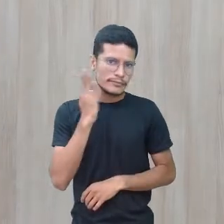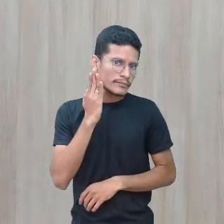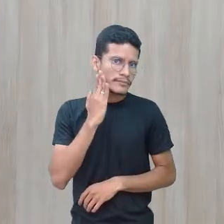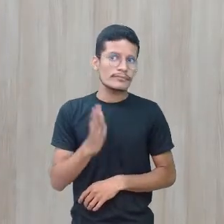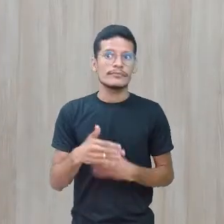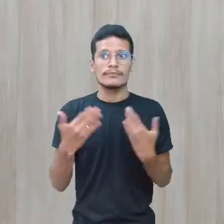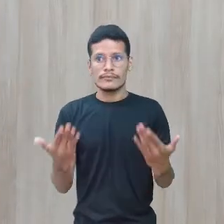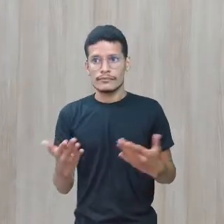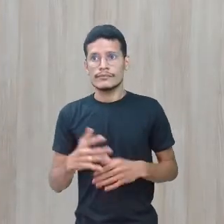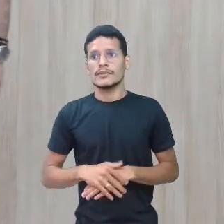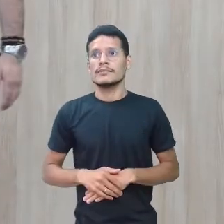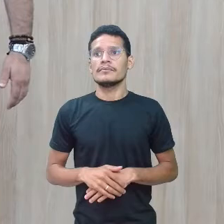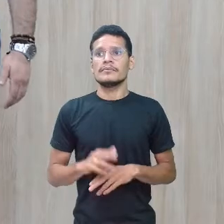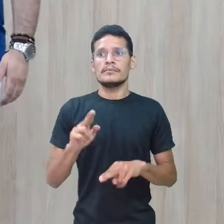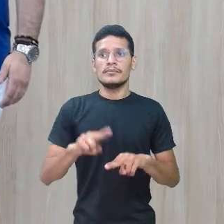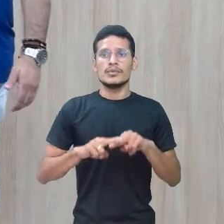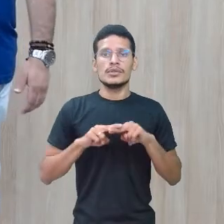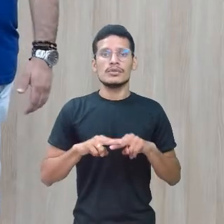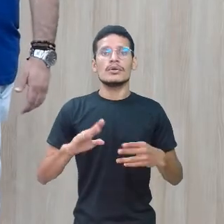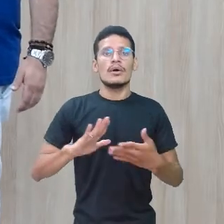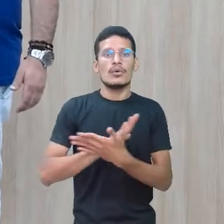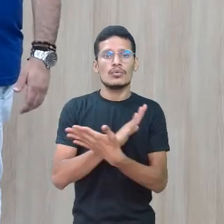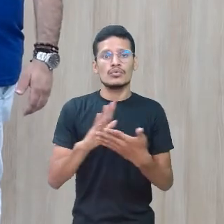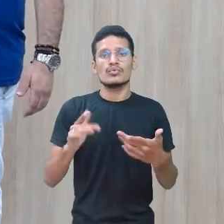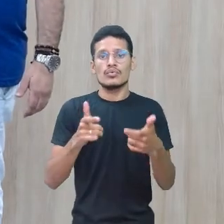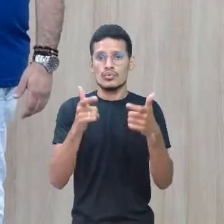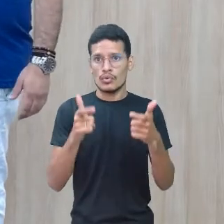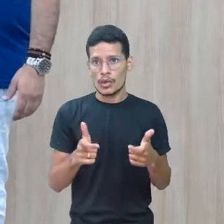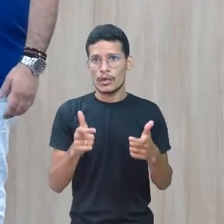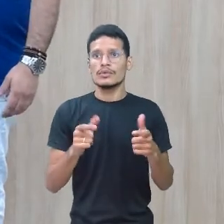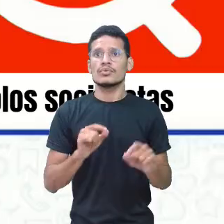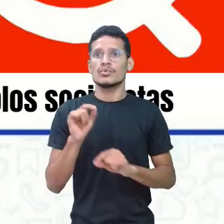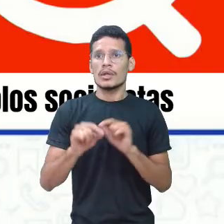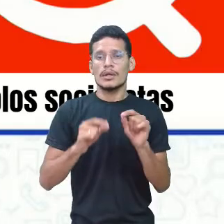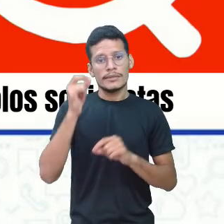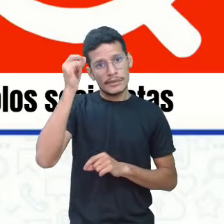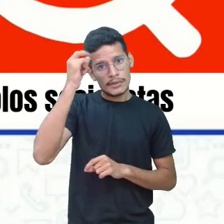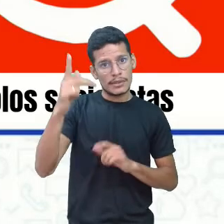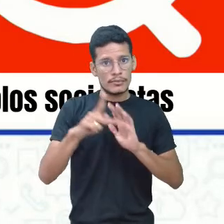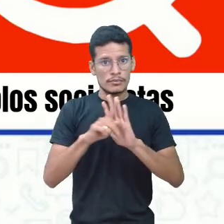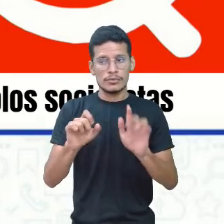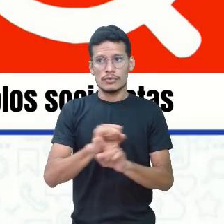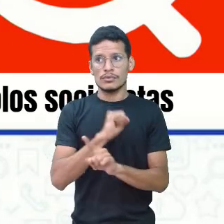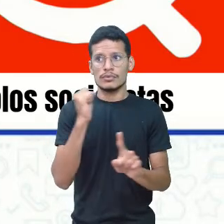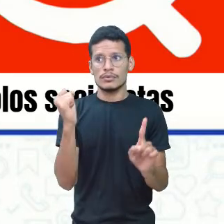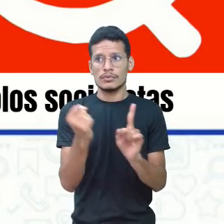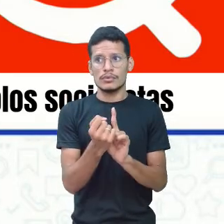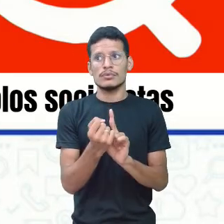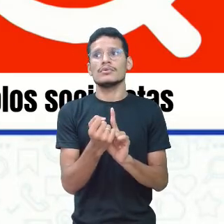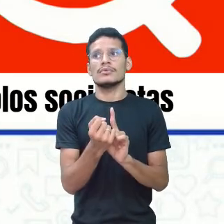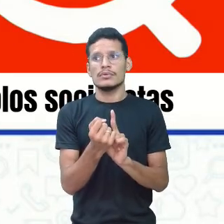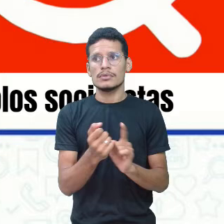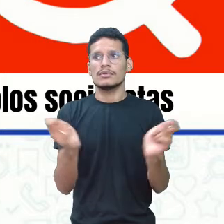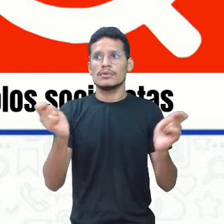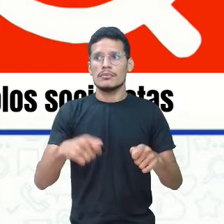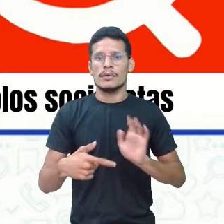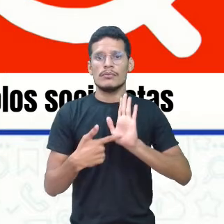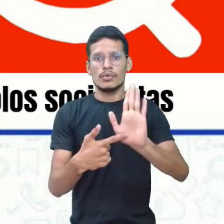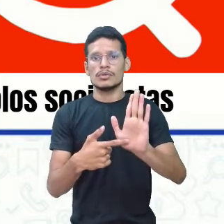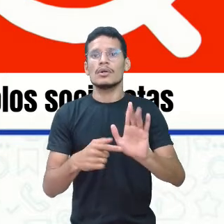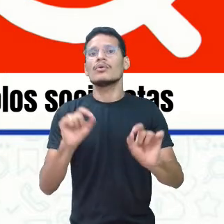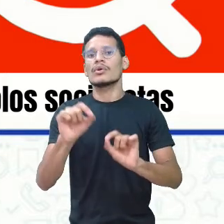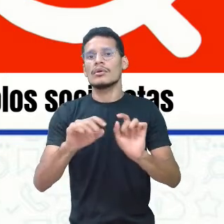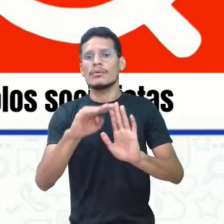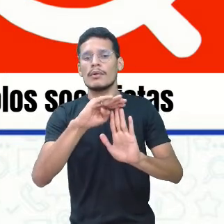sentido, em alguns locais, né, as ideias socialistas levaram à utilização de um plano,